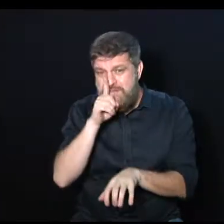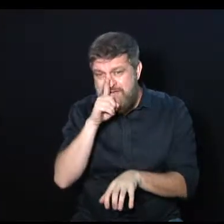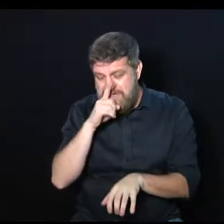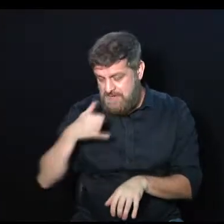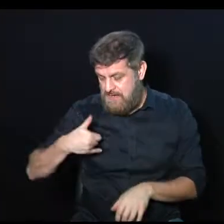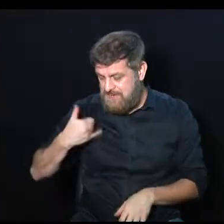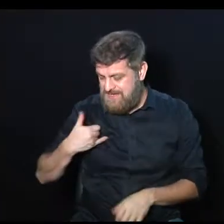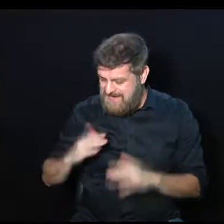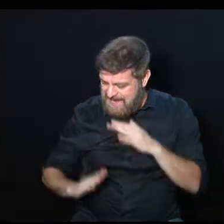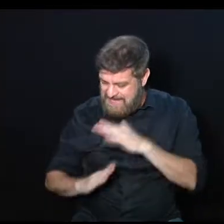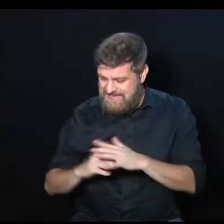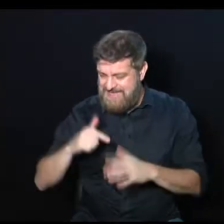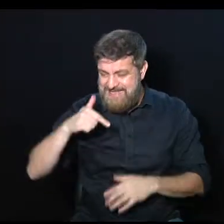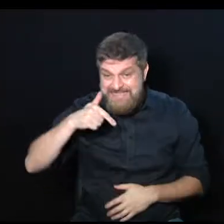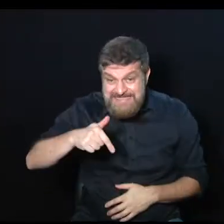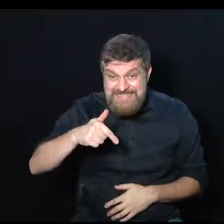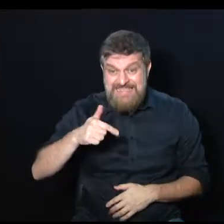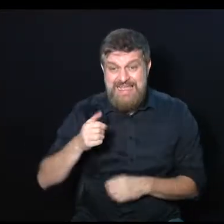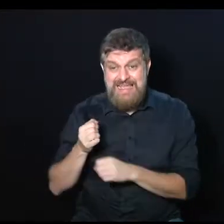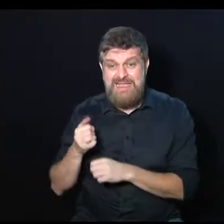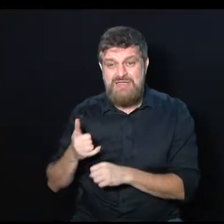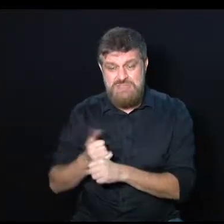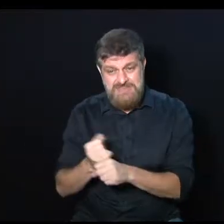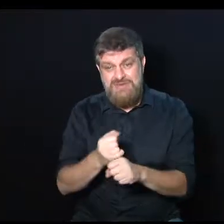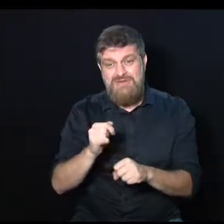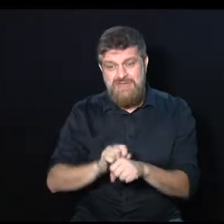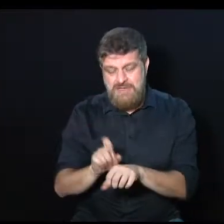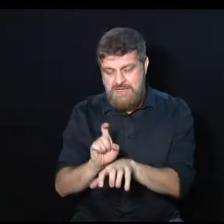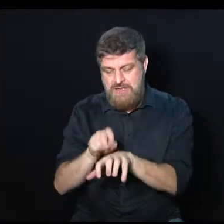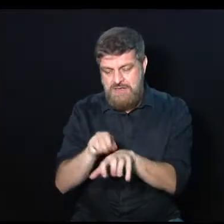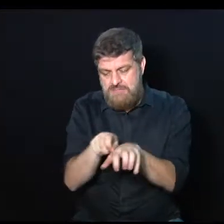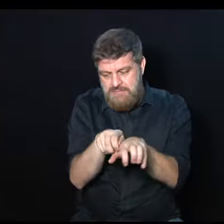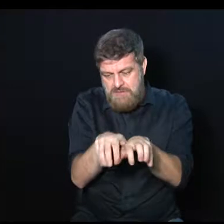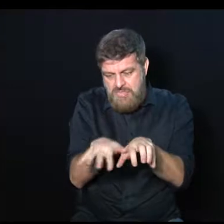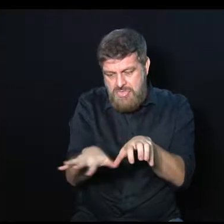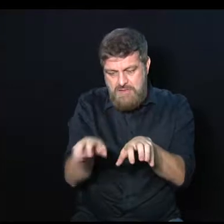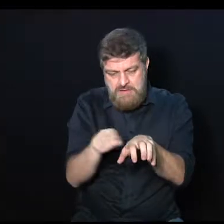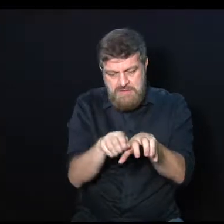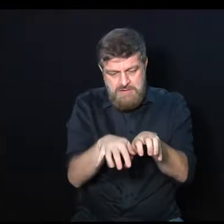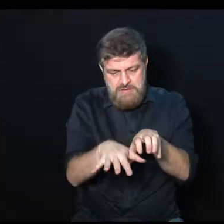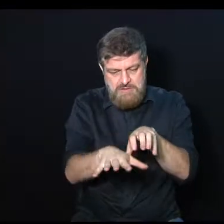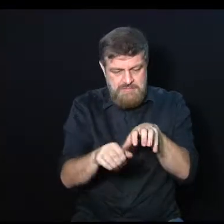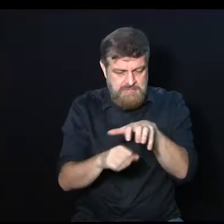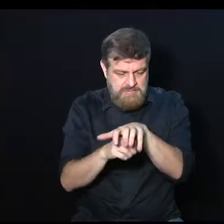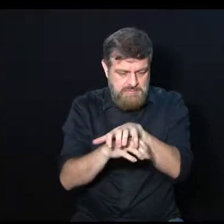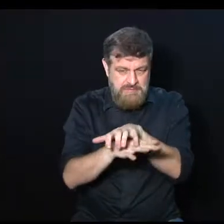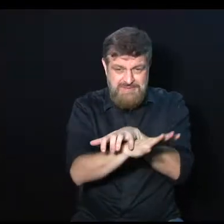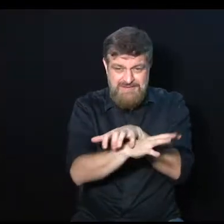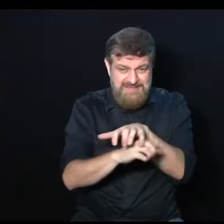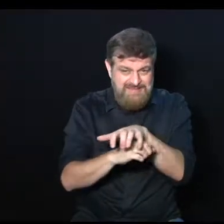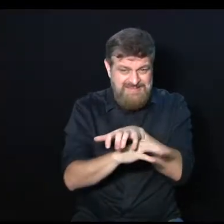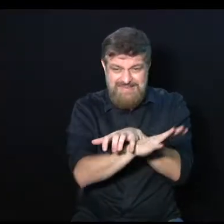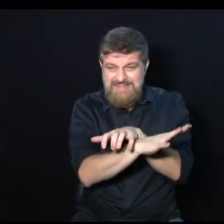um escorpião amarelo tem capacidade de se autorreproduzir. Em geral, da autorreprodução deles, 5